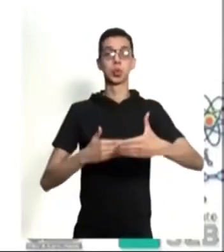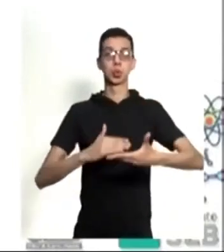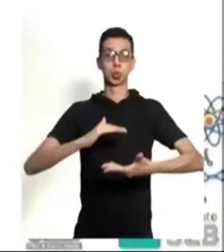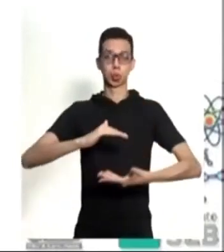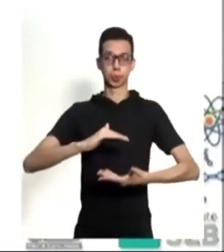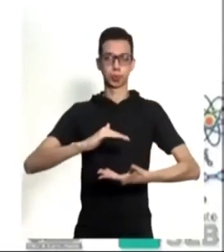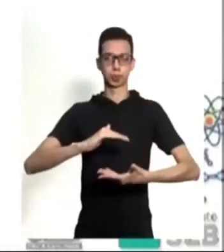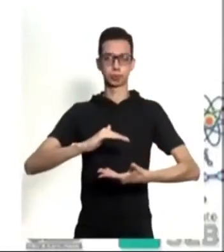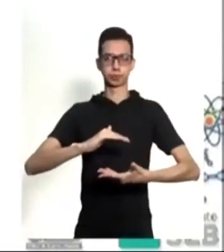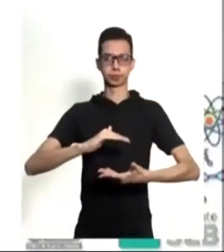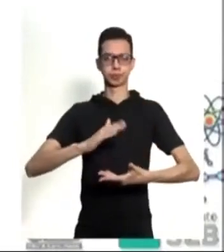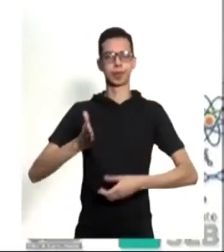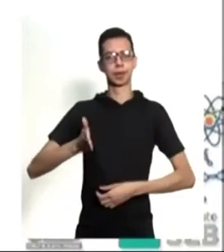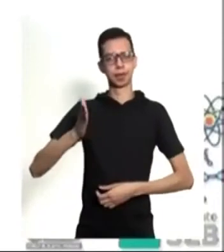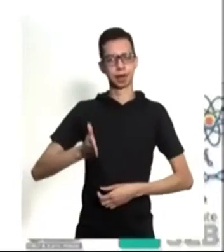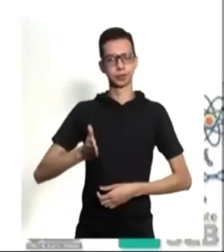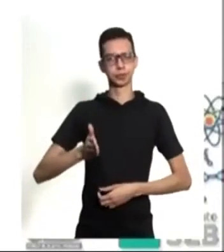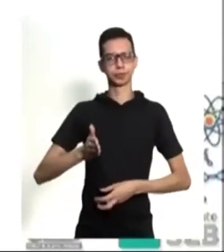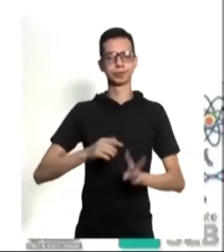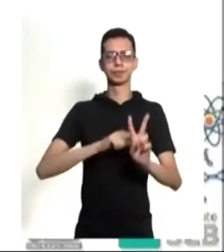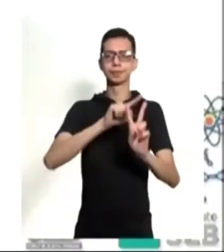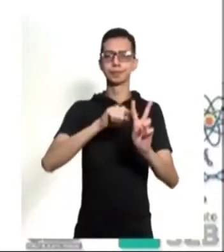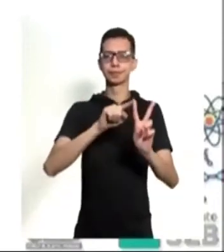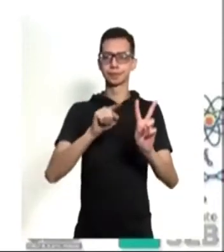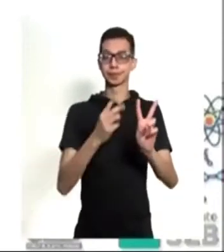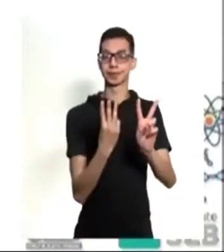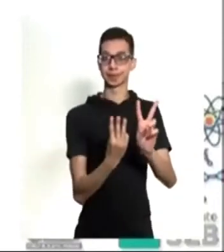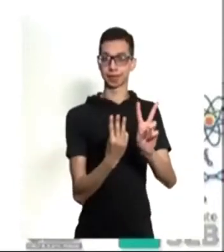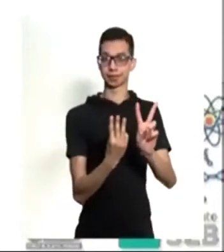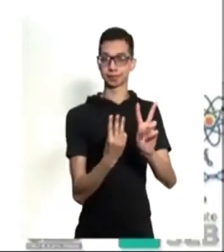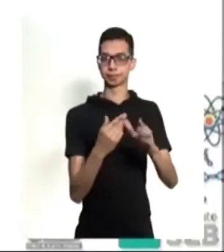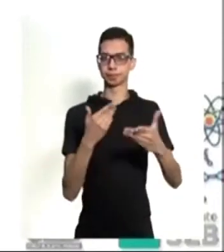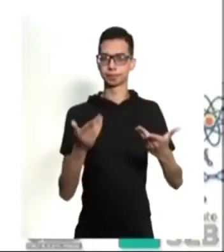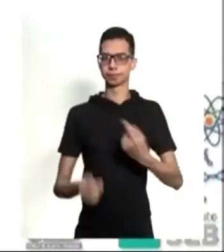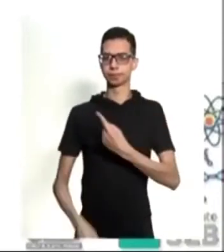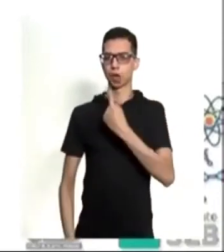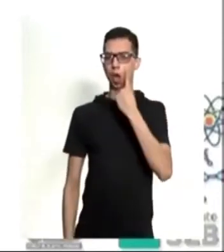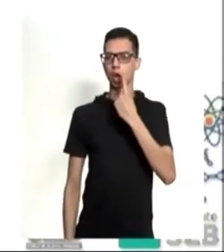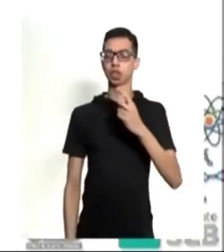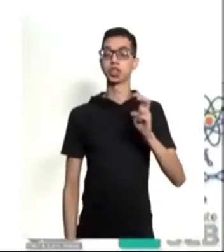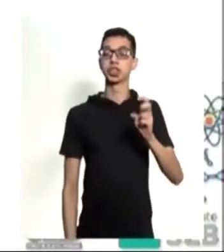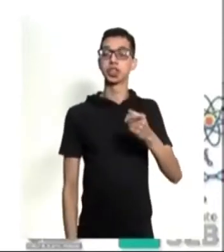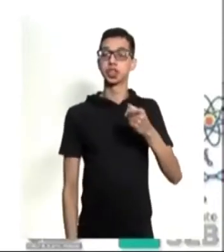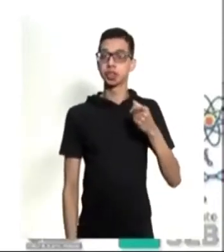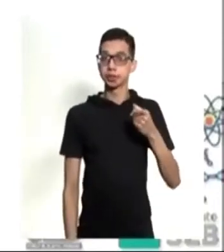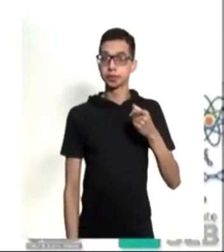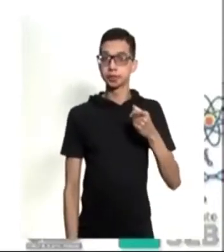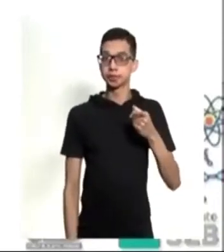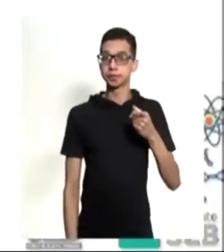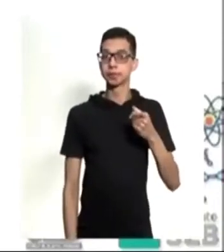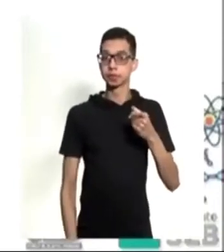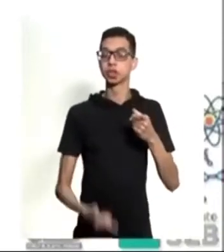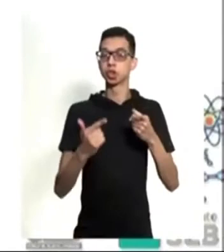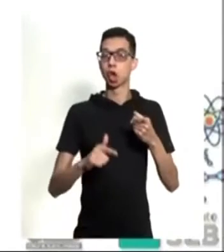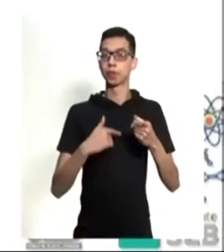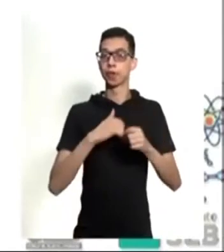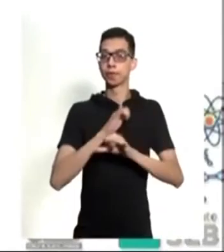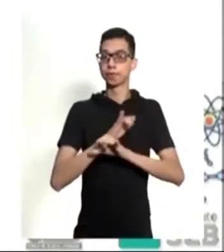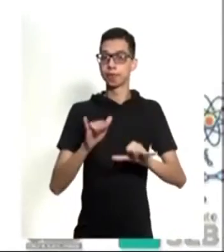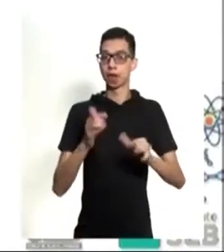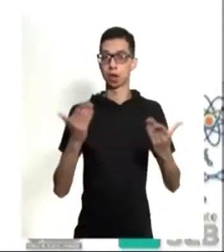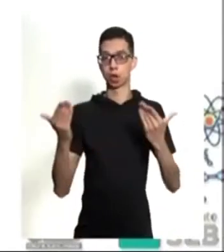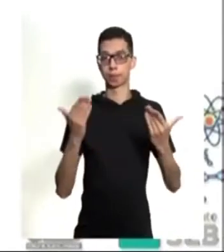igualar esse lado raiz de 3, esse x raiz de 3, com a informação que ele deu, 5 raiz de 3. De novo, recordo,